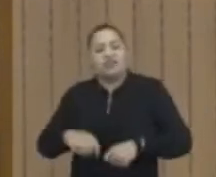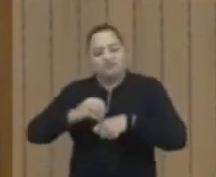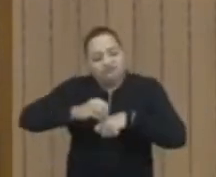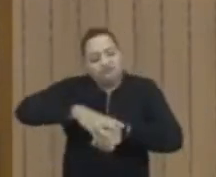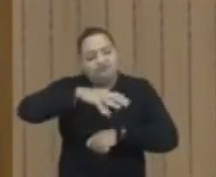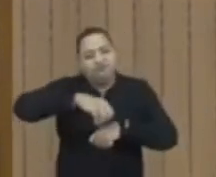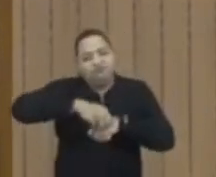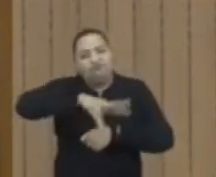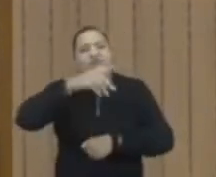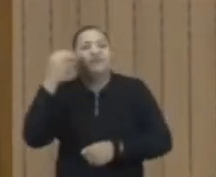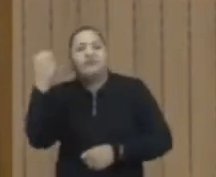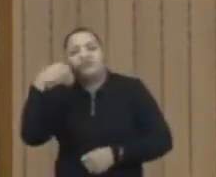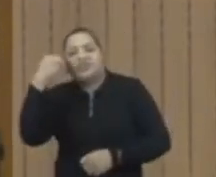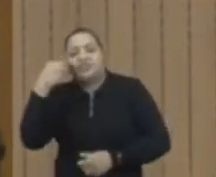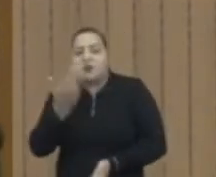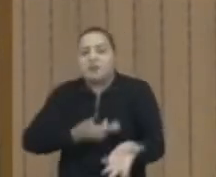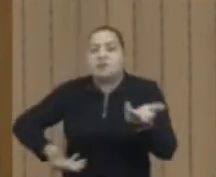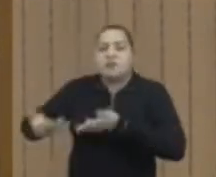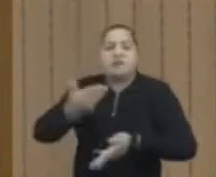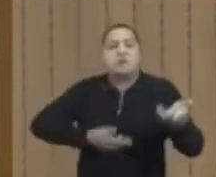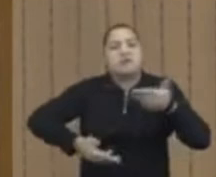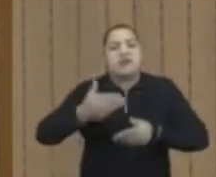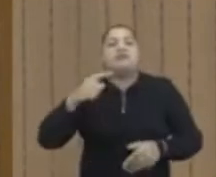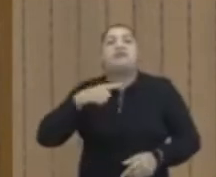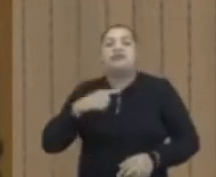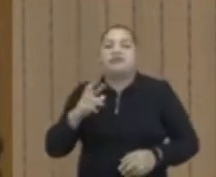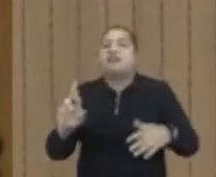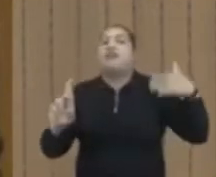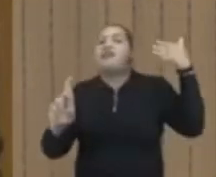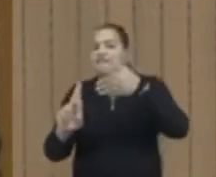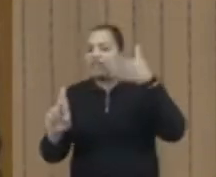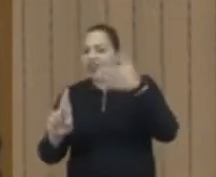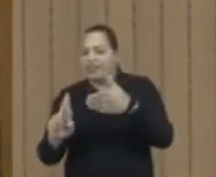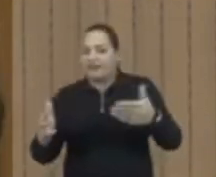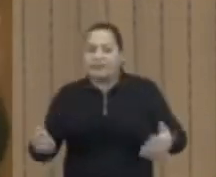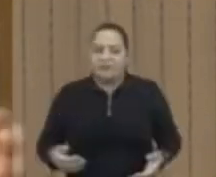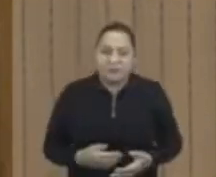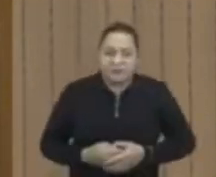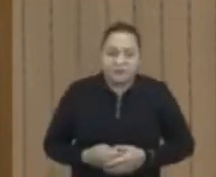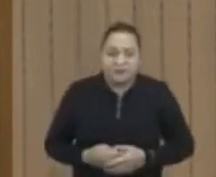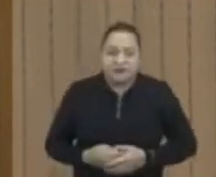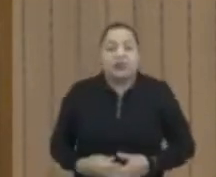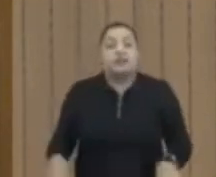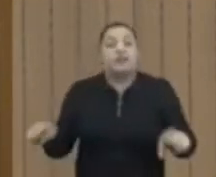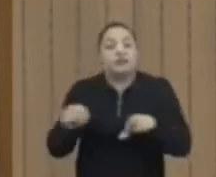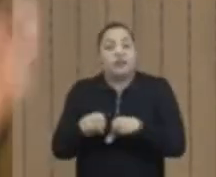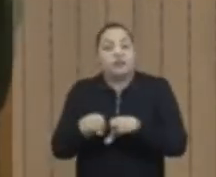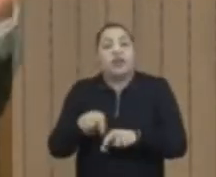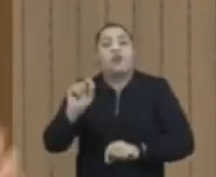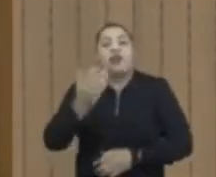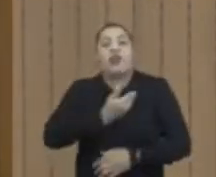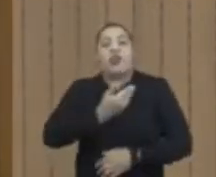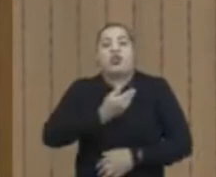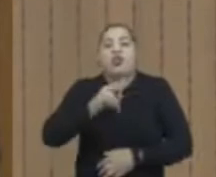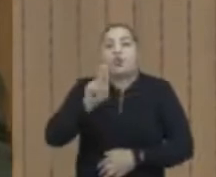forma coletiva para que tenhamos a referência que temos hoje. Também falar do colega Albiratã,